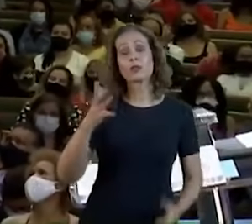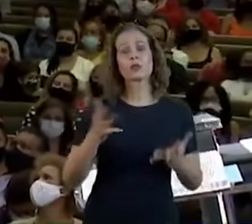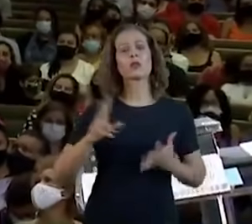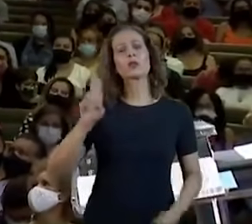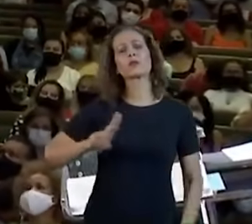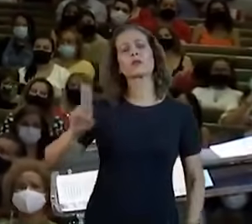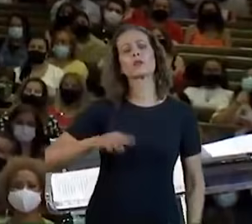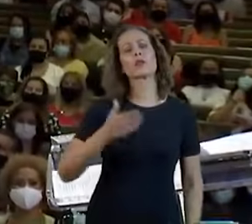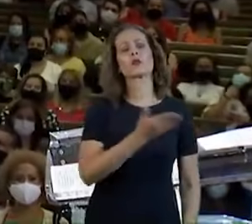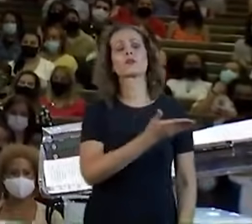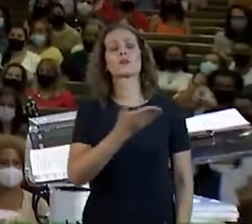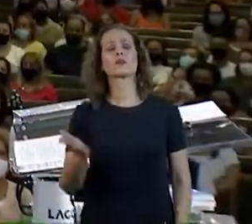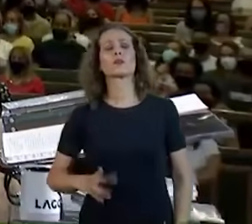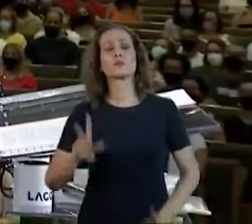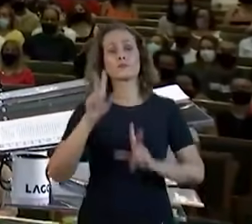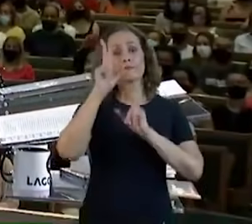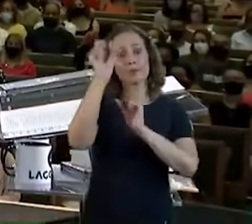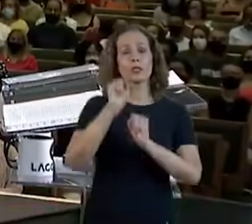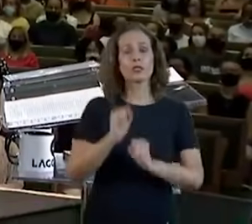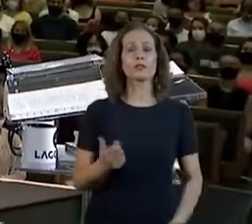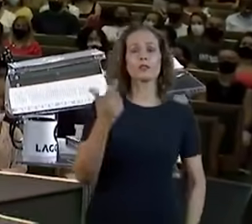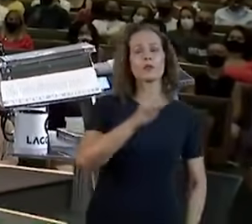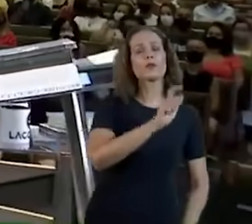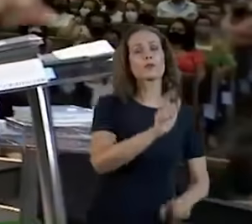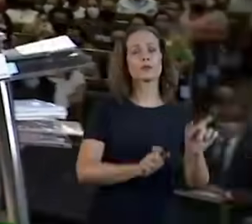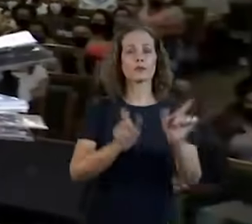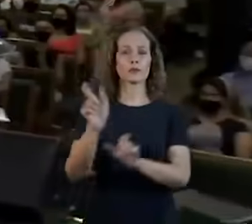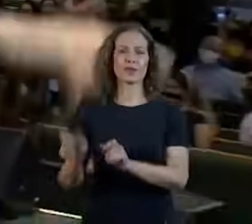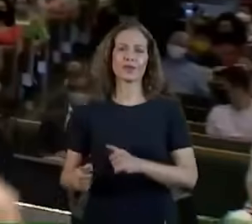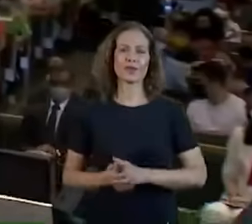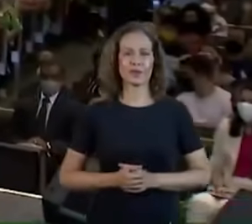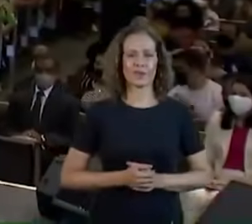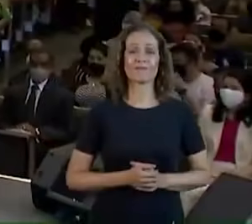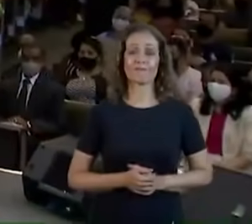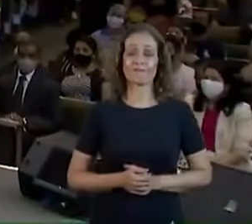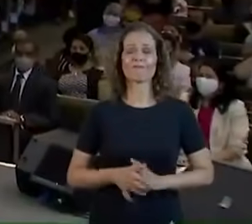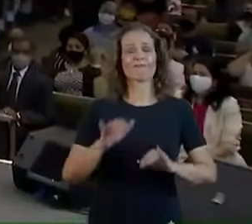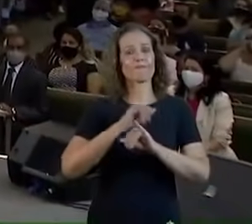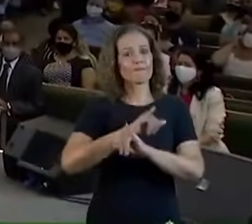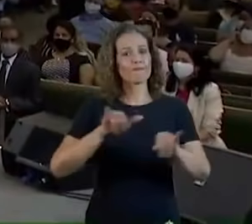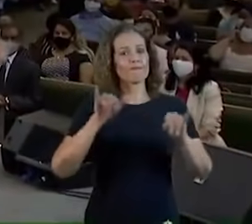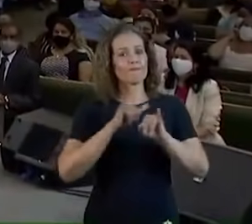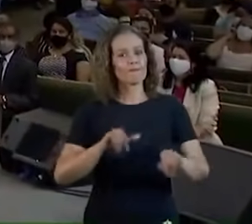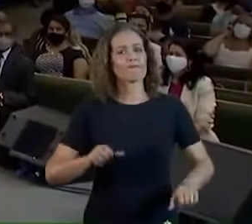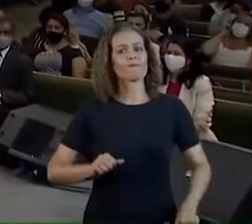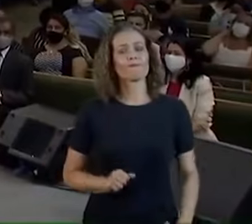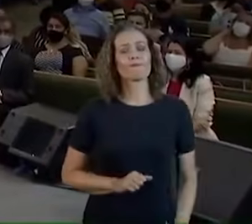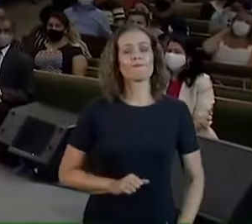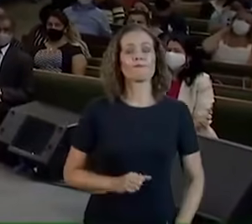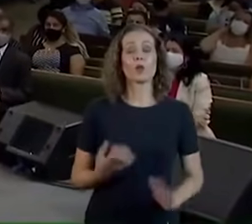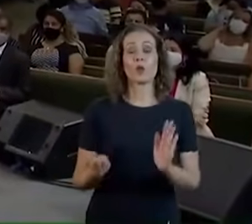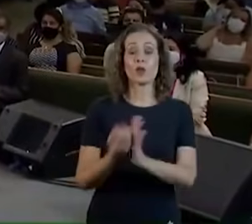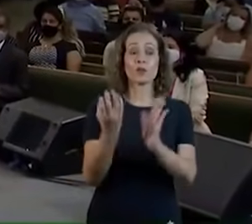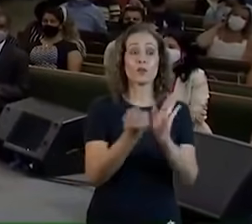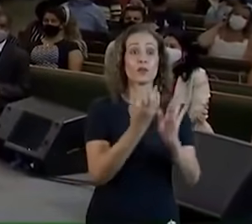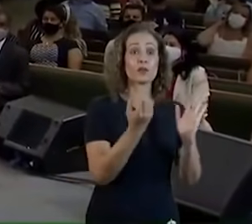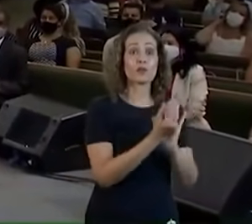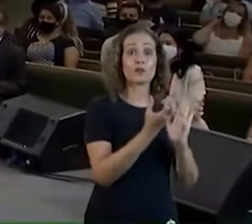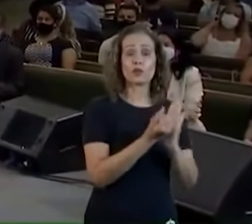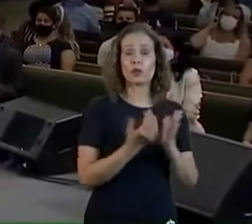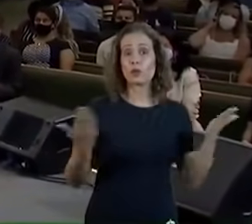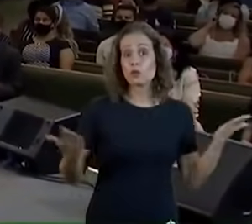um fortalecedor de outras pessoas que não estão dando conta. Deixa eu dizer uma coisa para vocês, gente. Nunca foi tão fácil pregar o evangelho. As pessoas